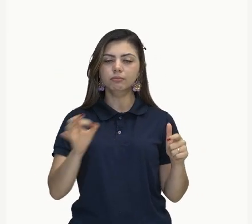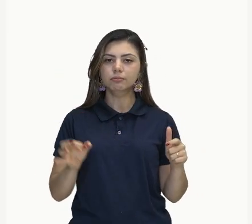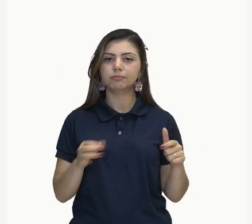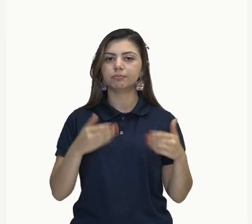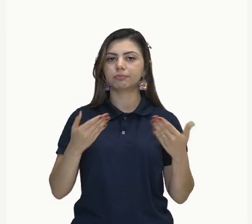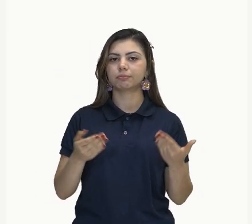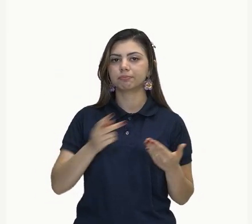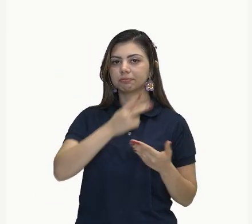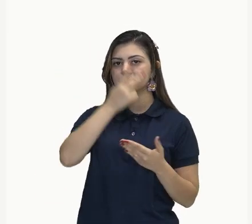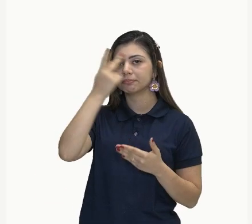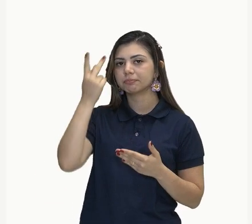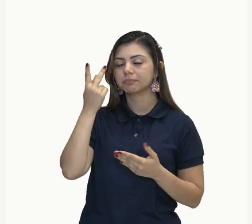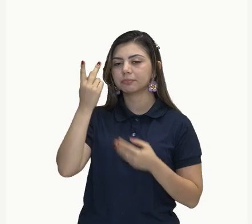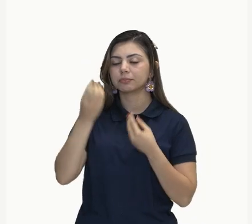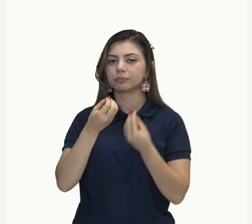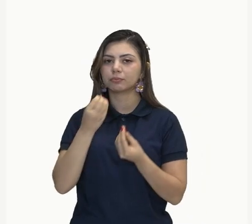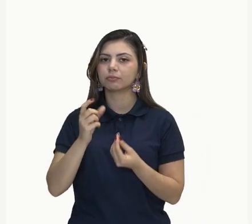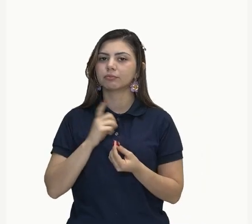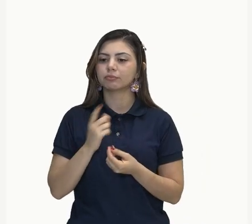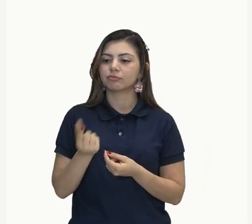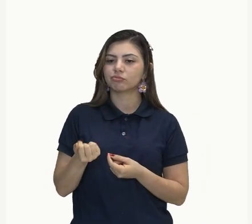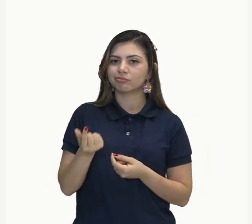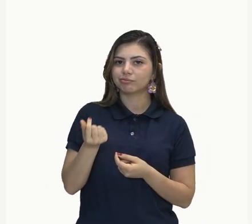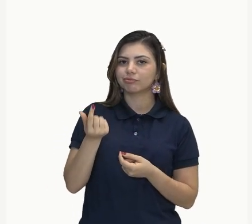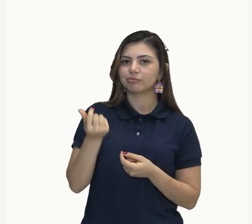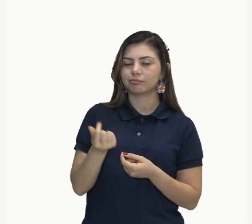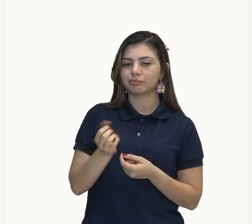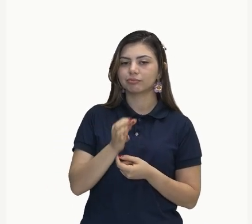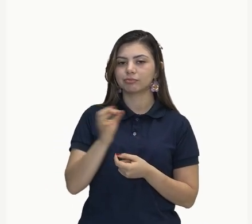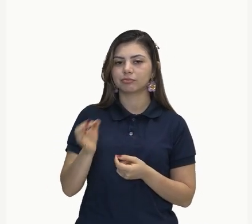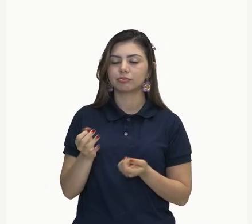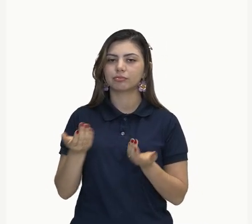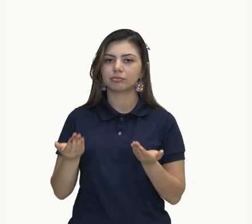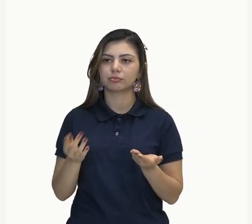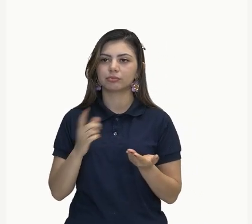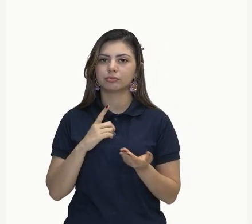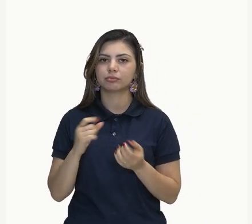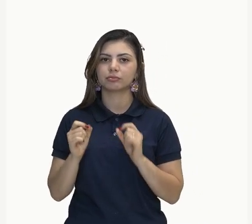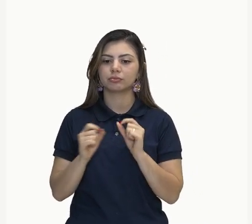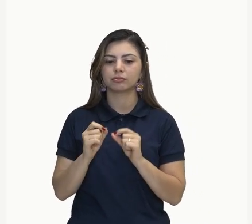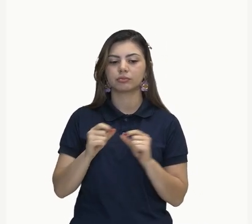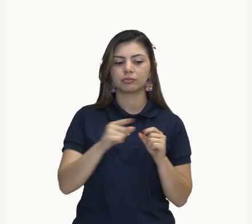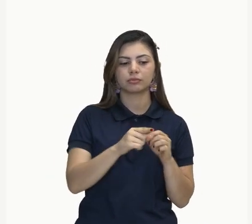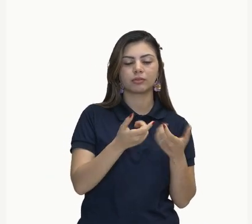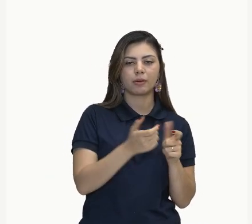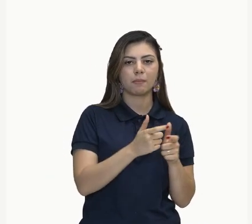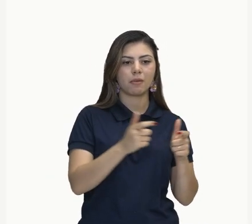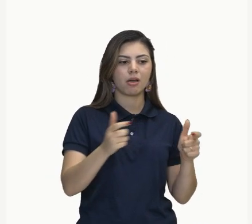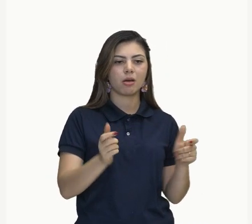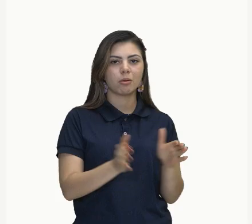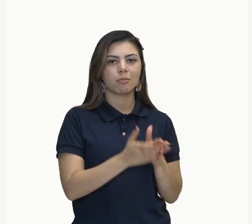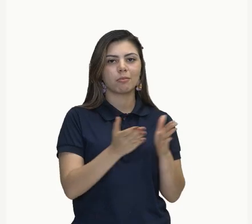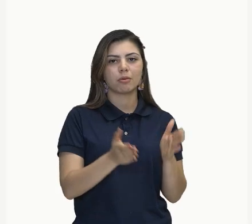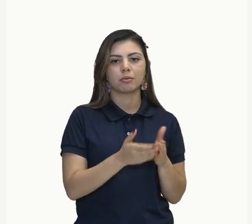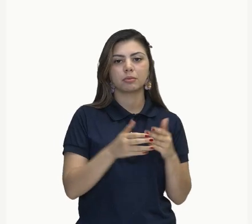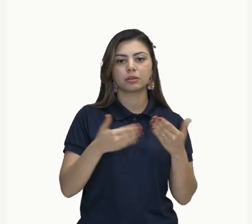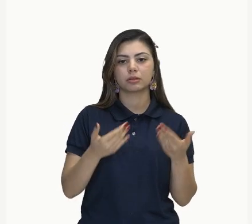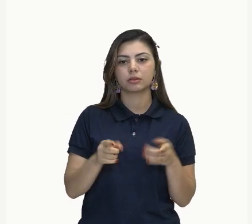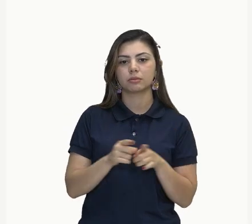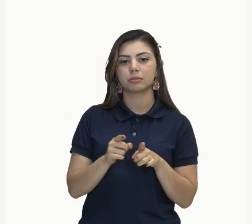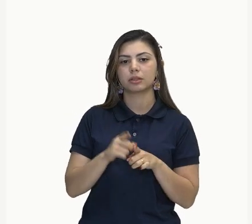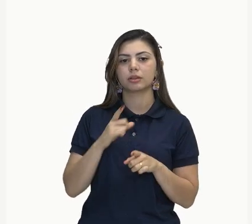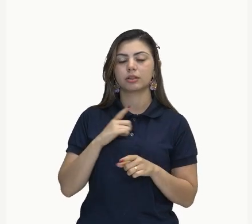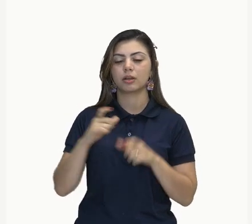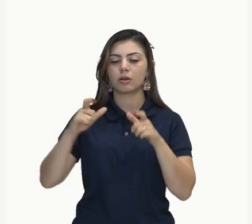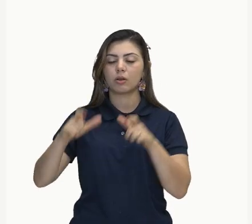as pessoas que têm baixo poder aquisitivo acabam aumentando e criando novas áreas de periferia e ainda centros tecnológicos acabam